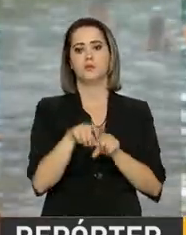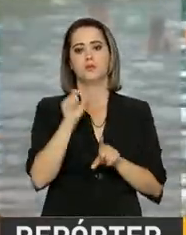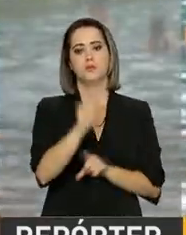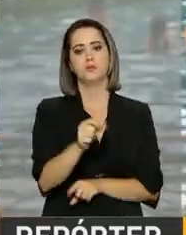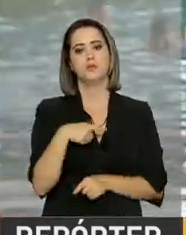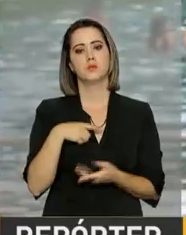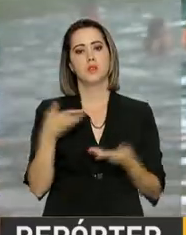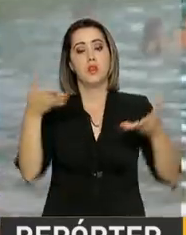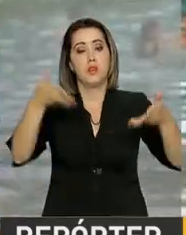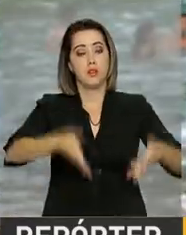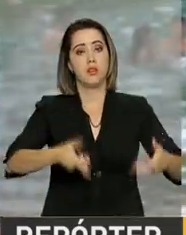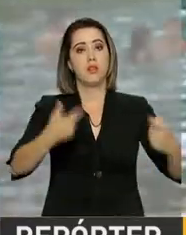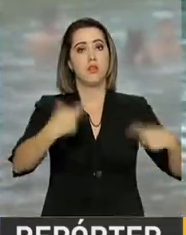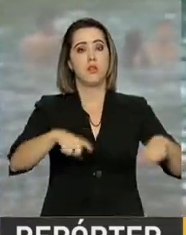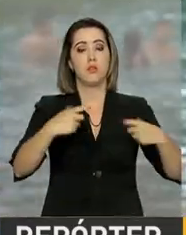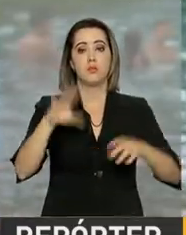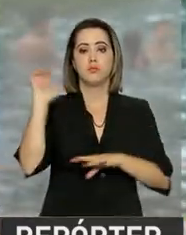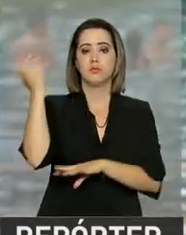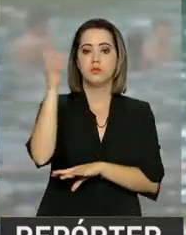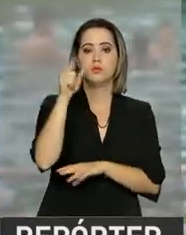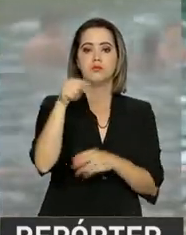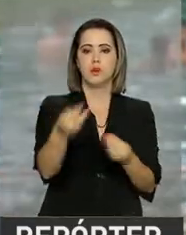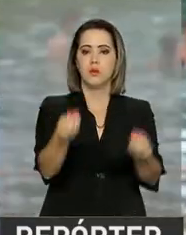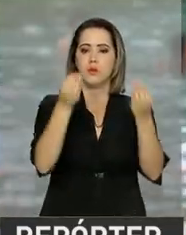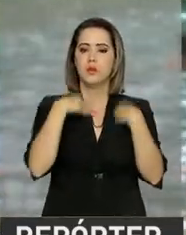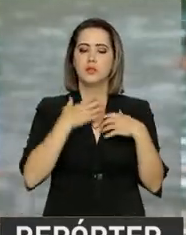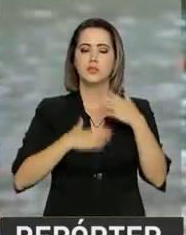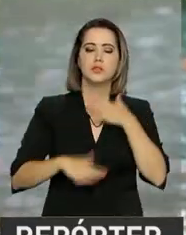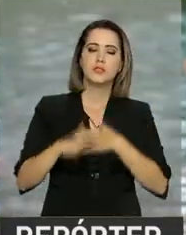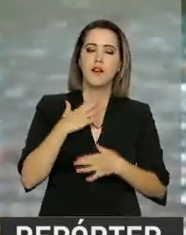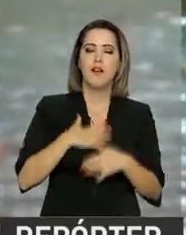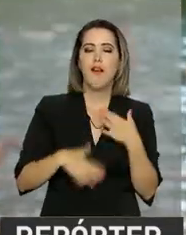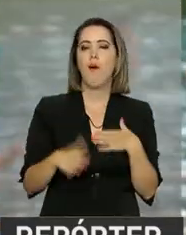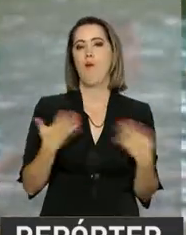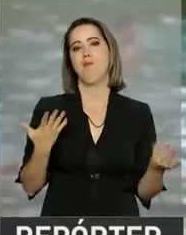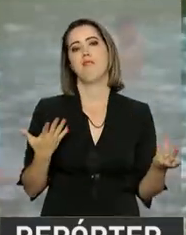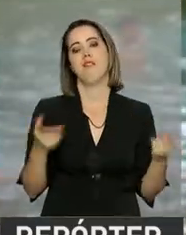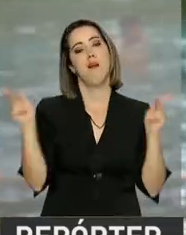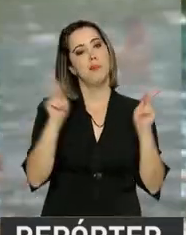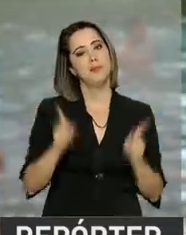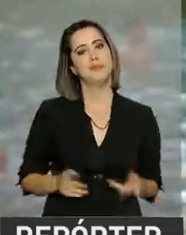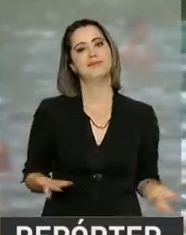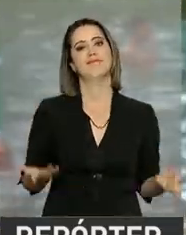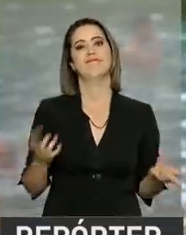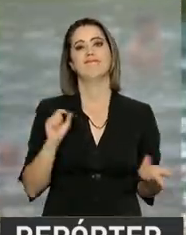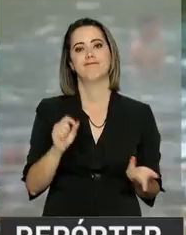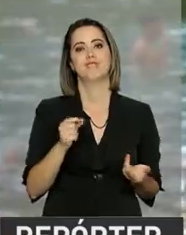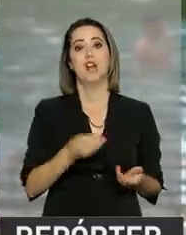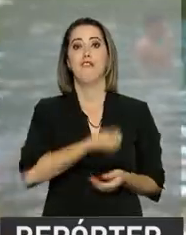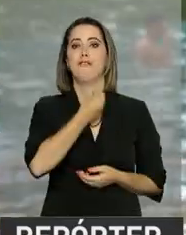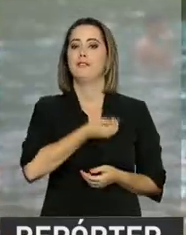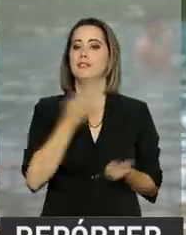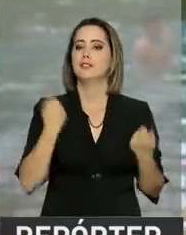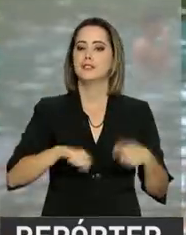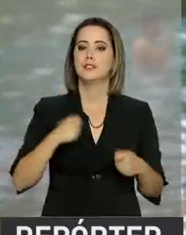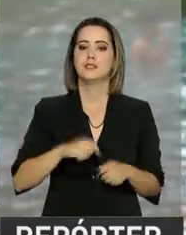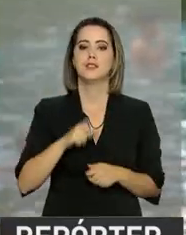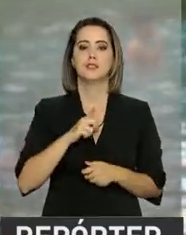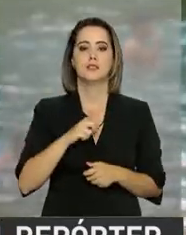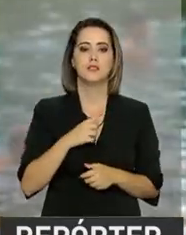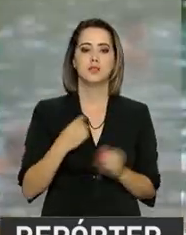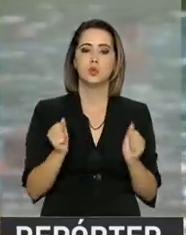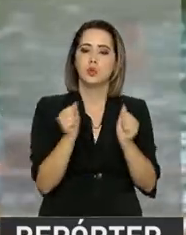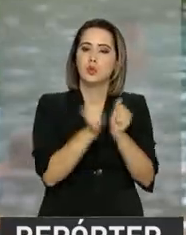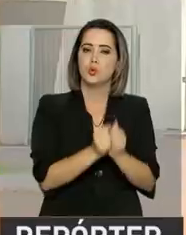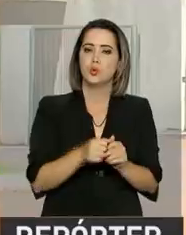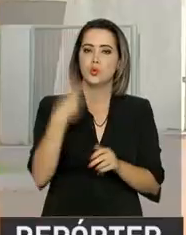Parque Nacional. Eu venho porque isso aqui me traz a tranquilidade, me traz a calma, me traz a vida que eu preciso ter, principalmente